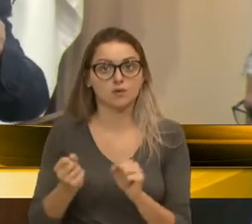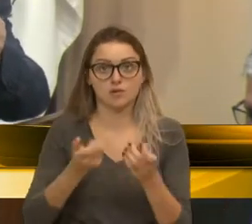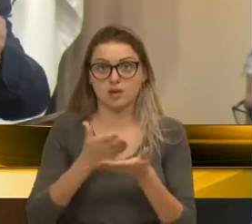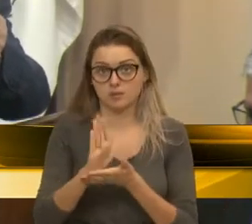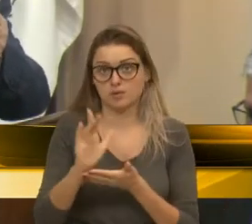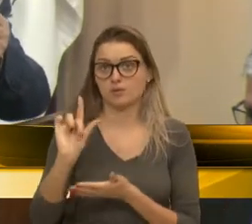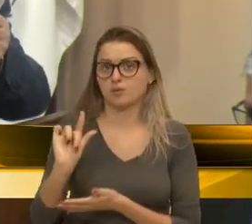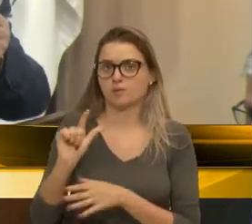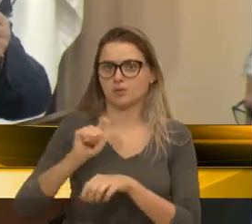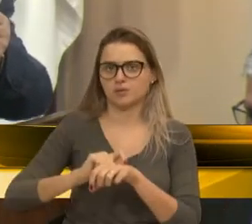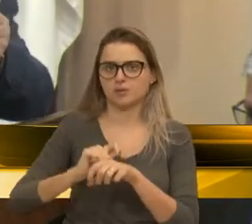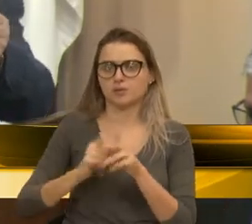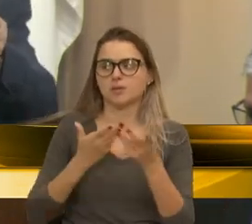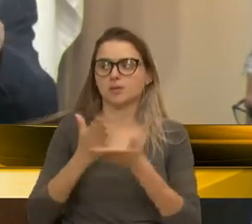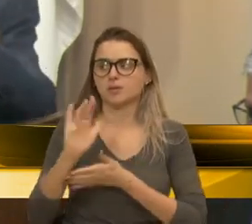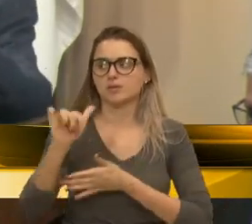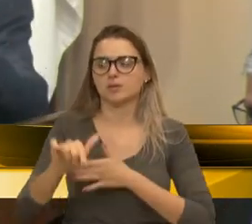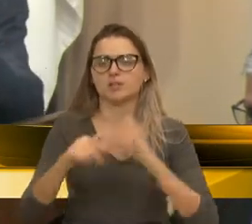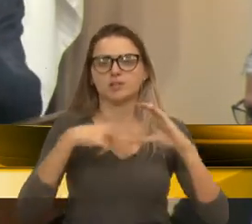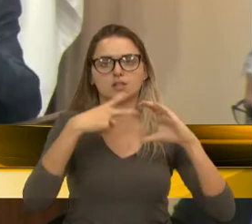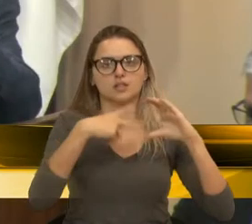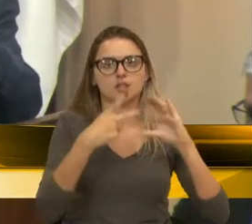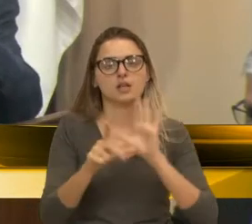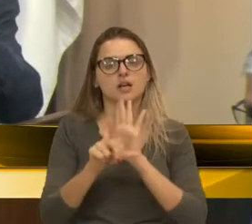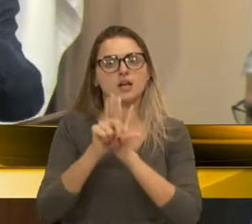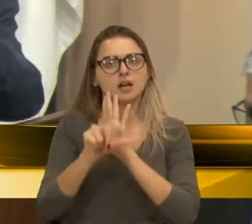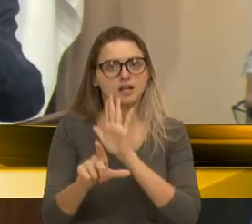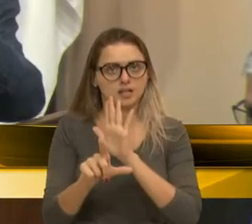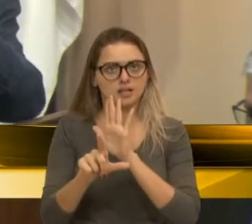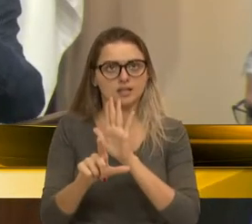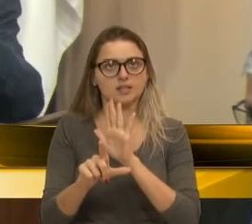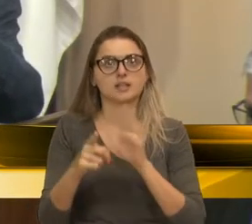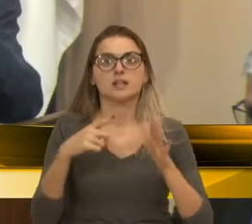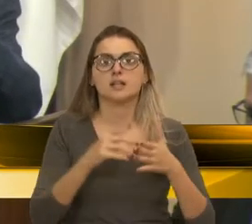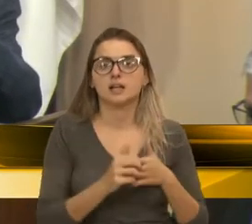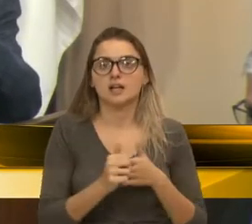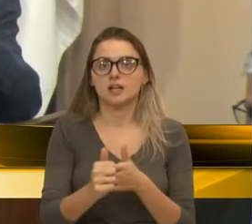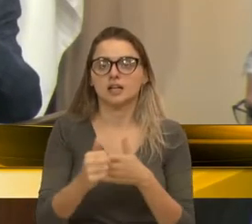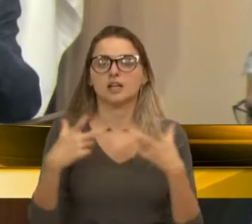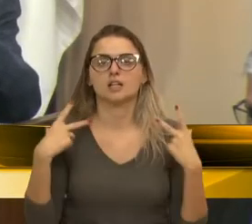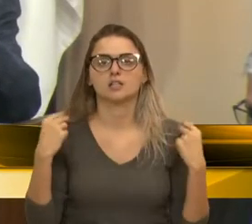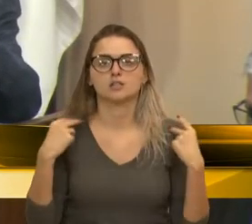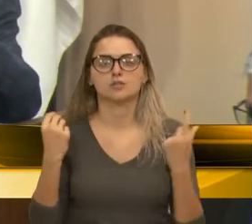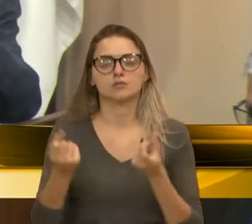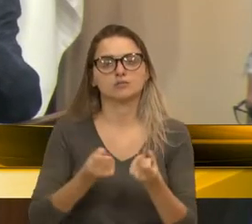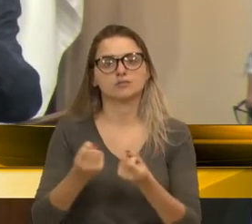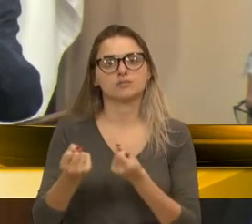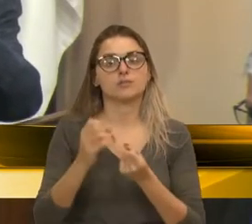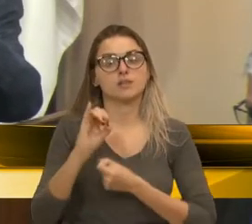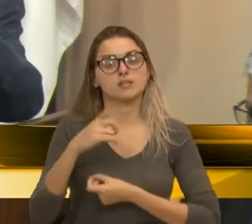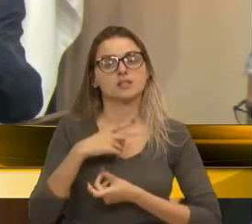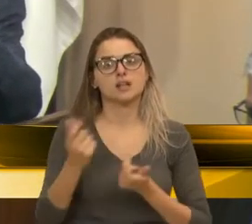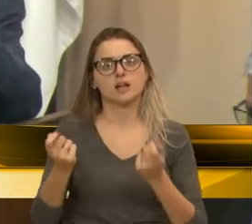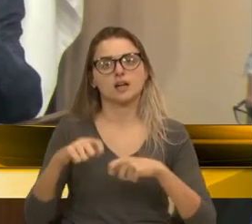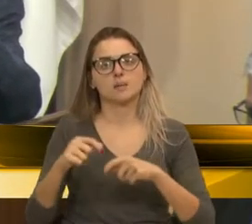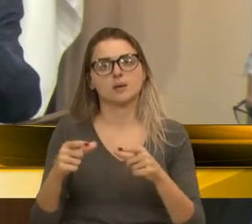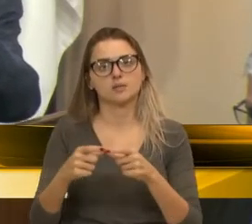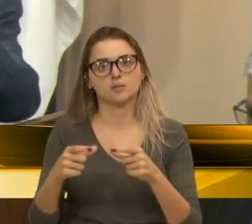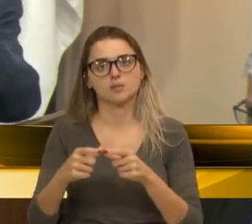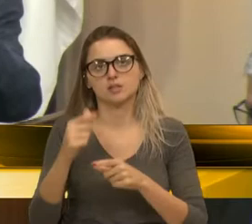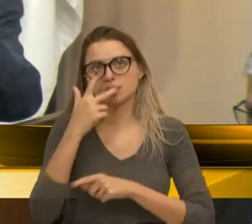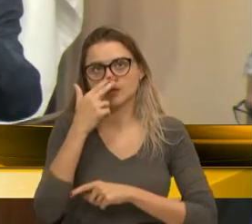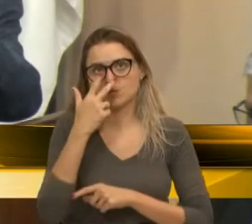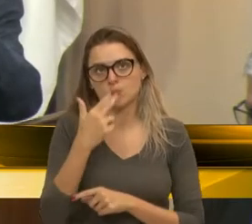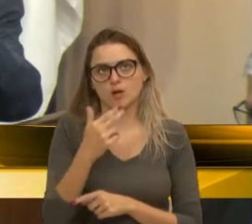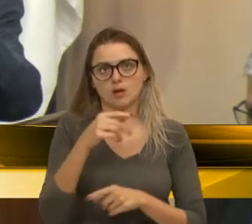aqui, aprovamos na Câmara essa legislação, conduzir veículos da autarquia, desde que habilitados, a exemplo dos cargos